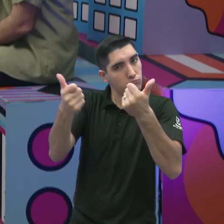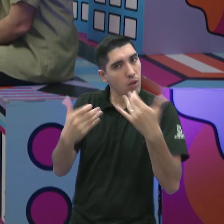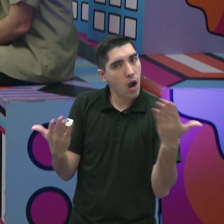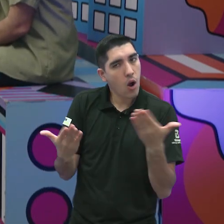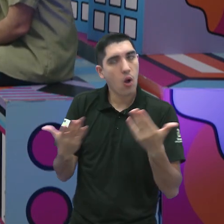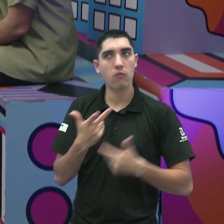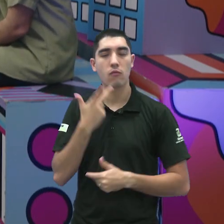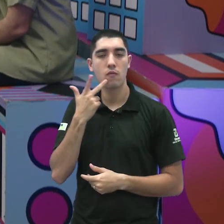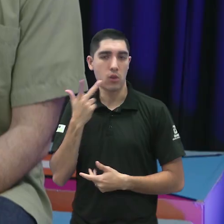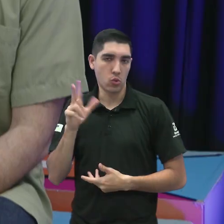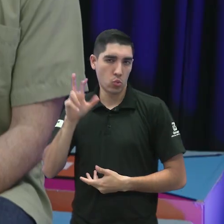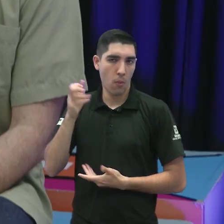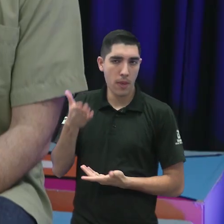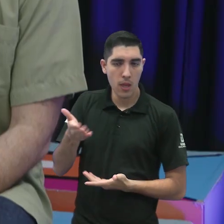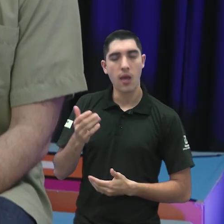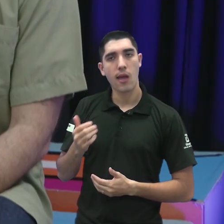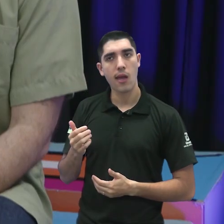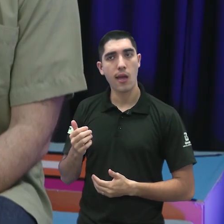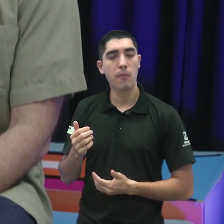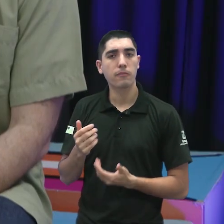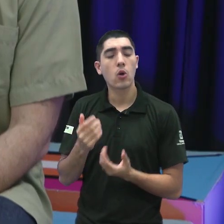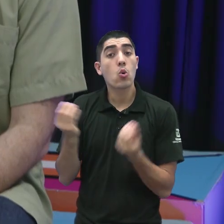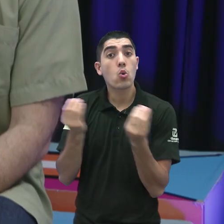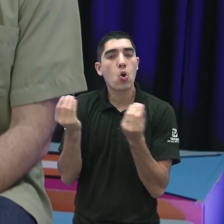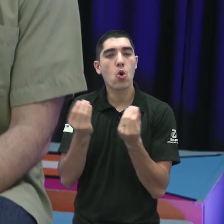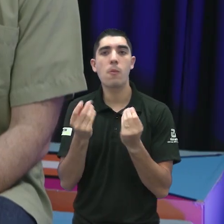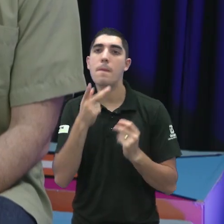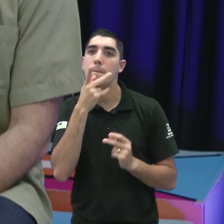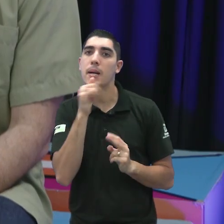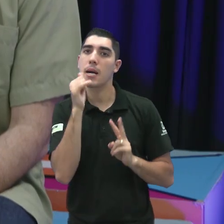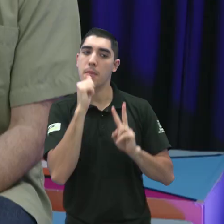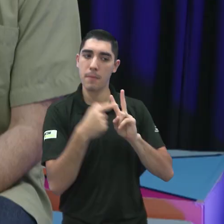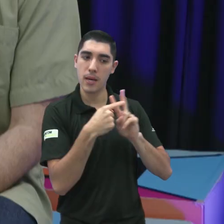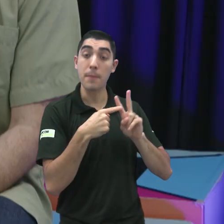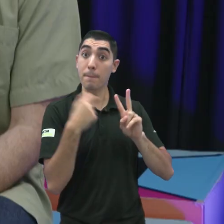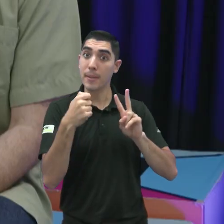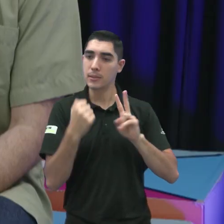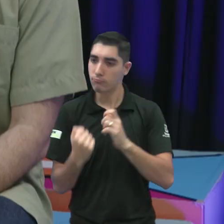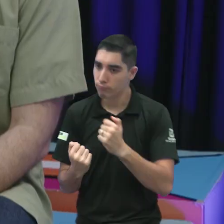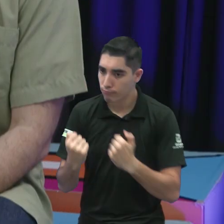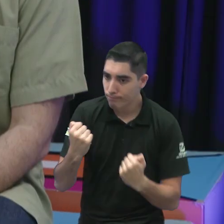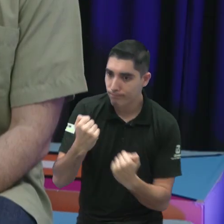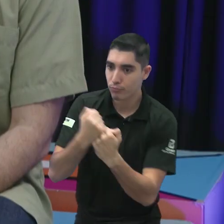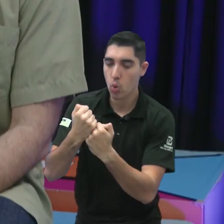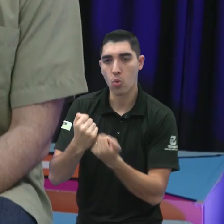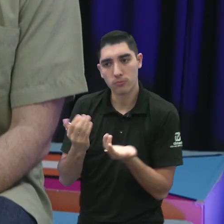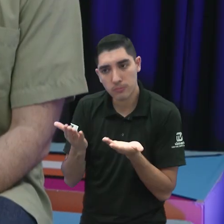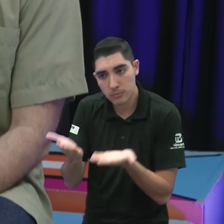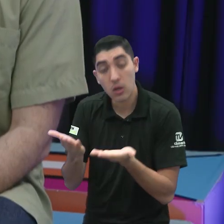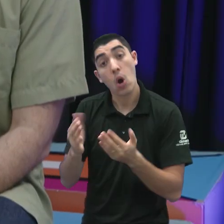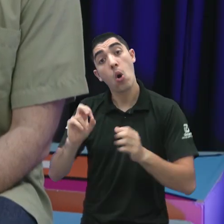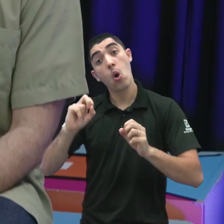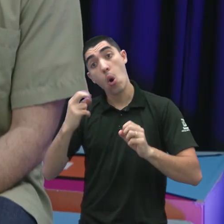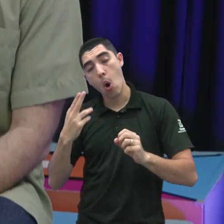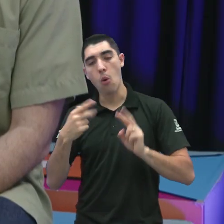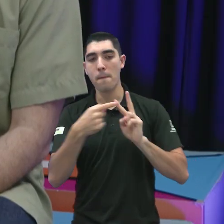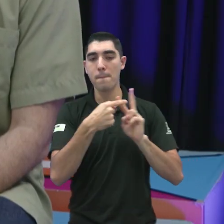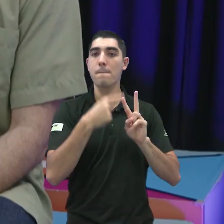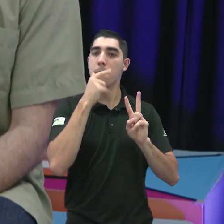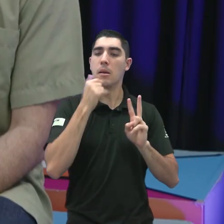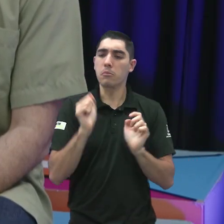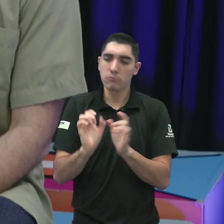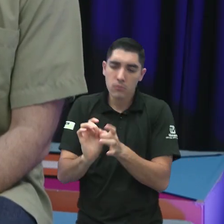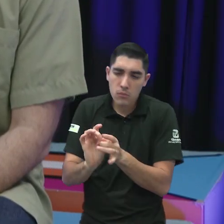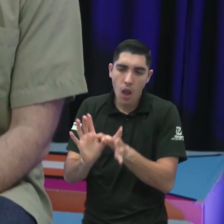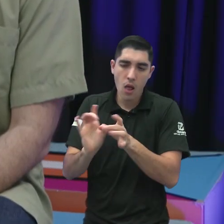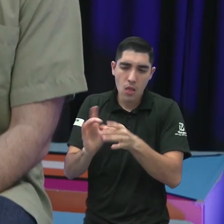também, sobre em que momento os pais precisam dar esse apoio e a partir de quando pode deixar também esses jovens,